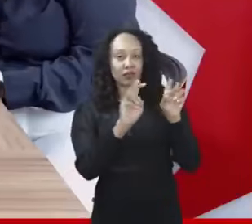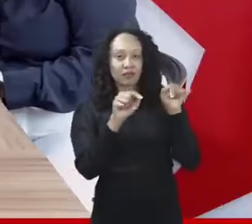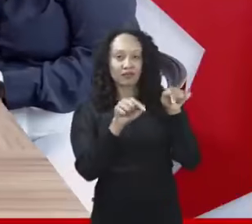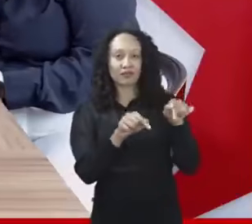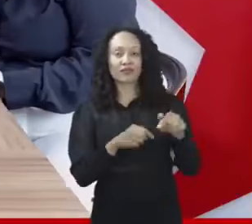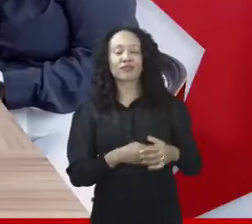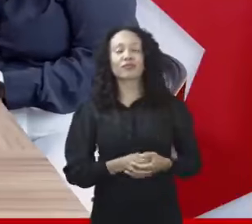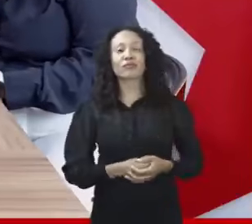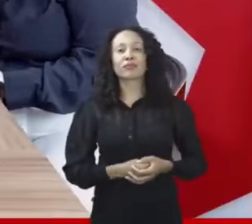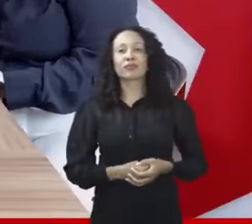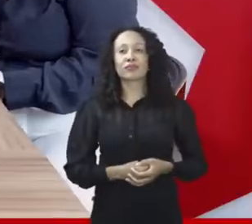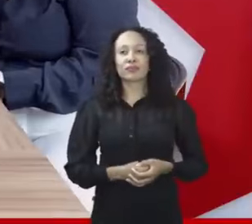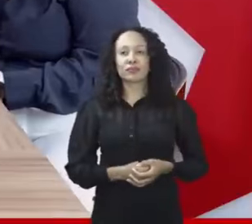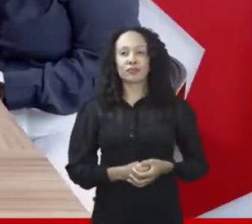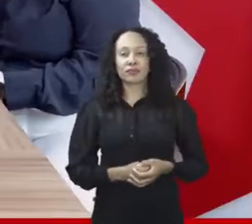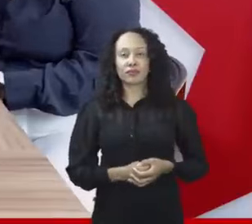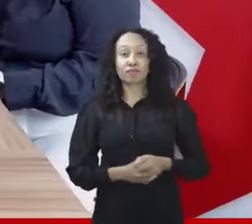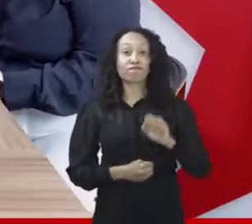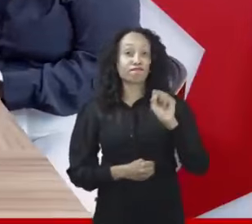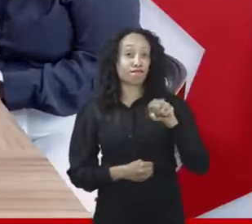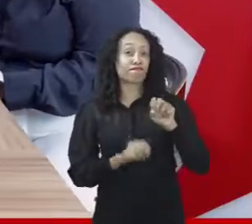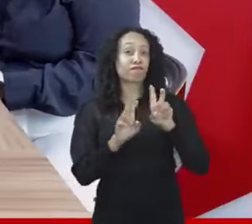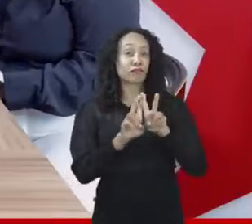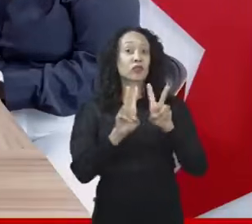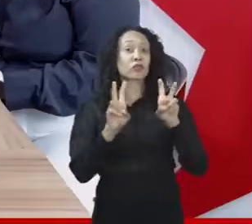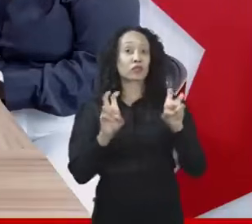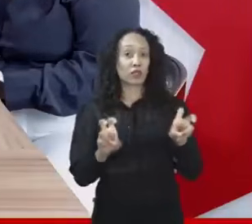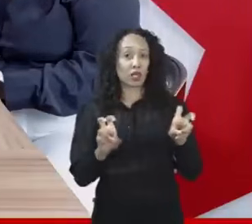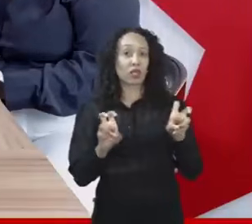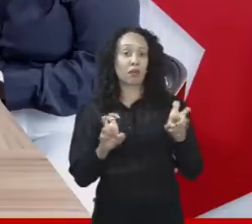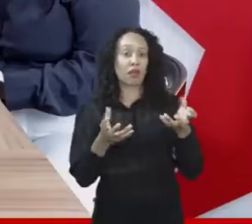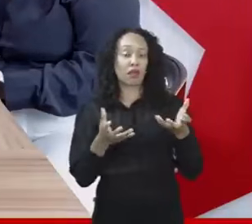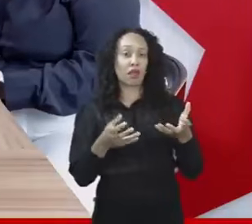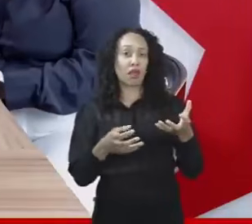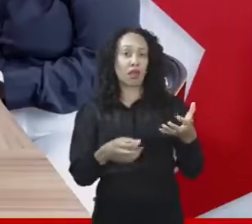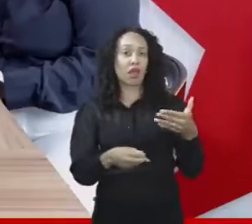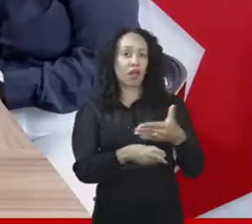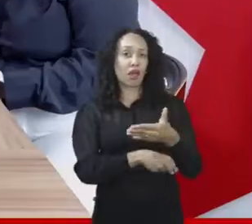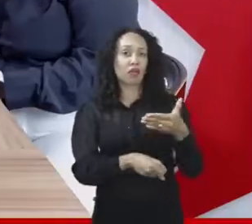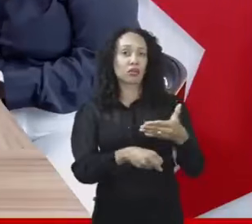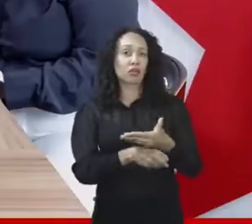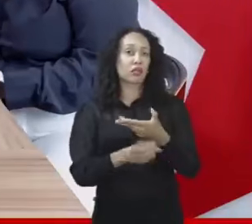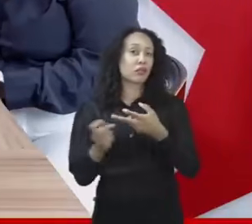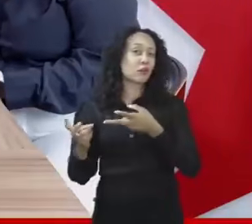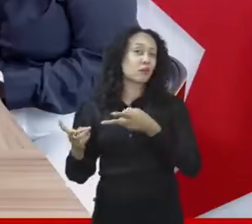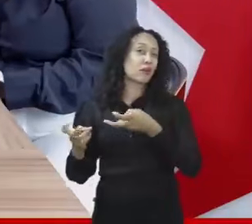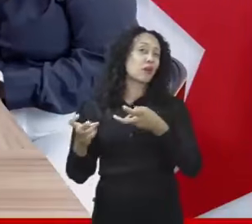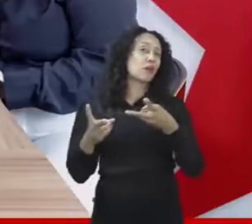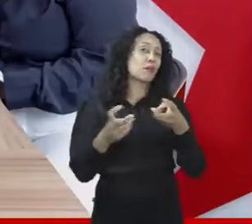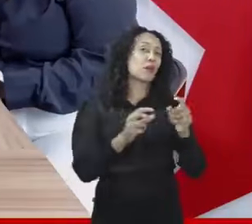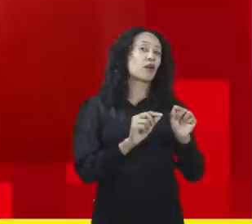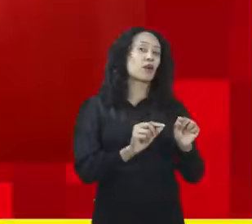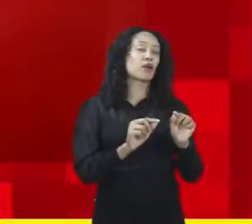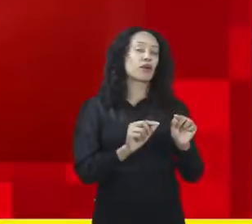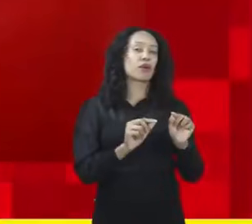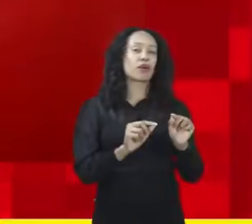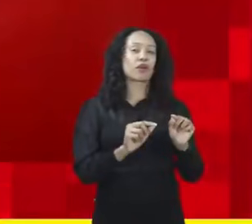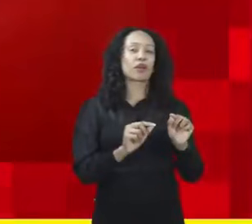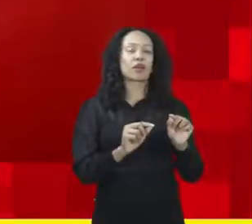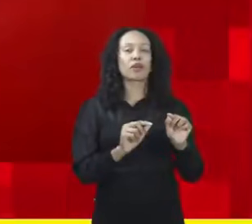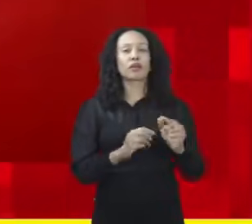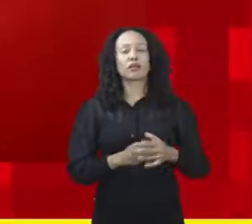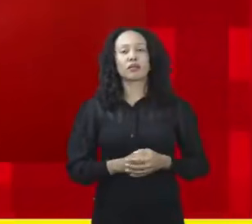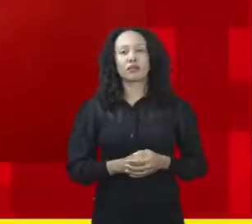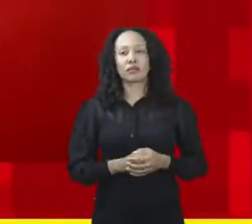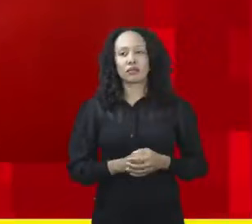Sim. Tem uma pauta muito prioritária e atual, né, que a gente tem vivenciado aí, que já vem, né,